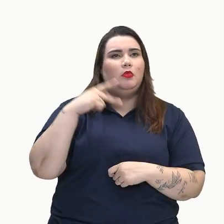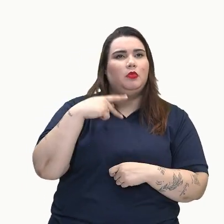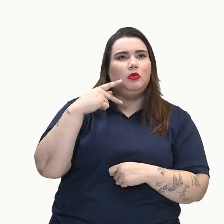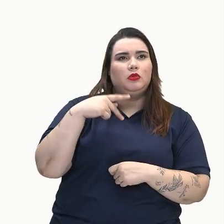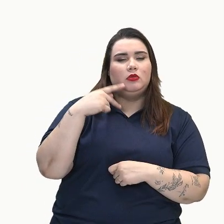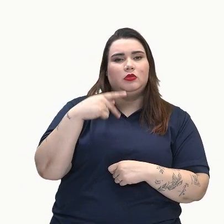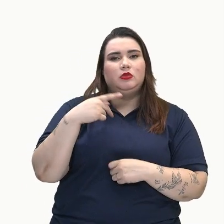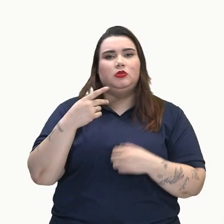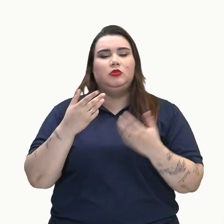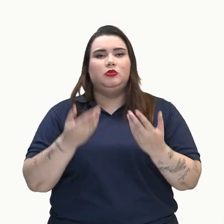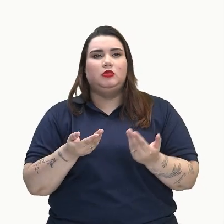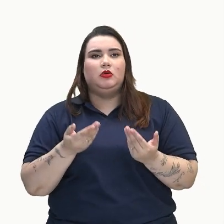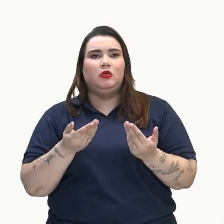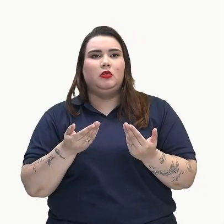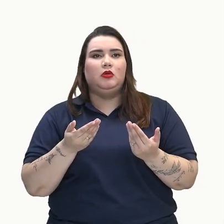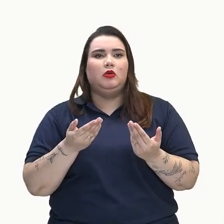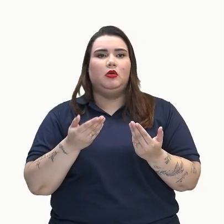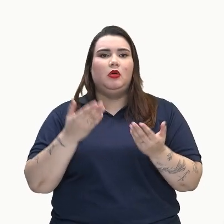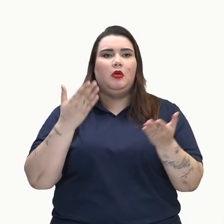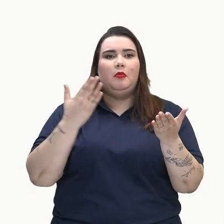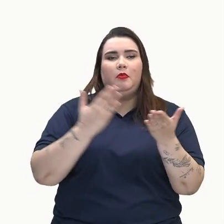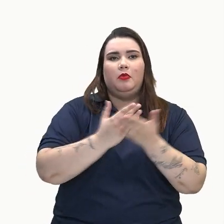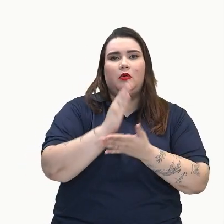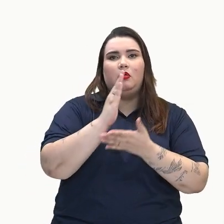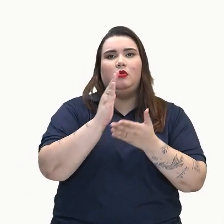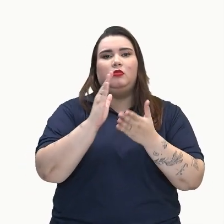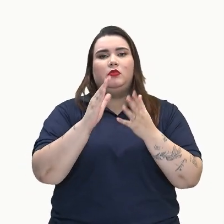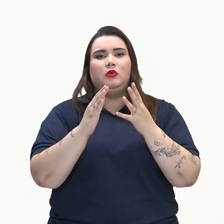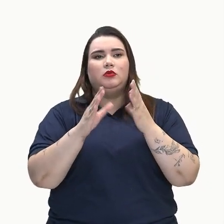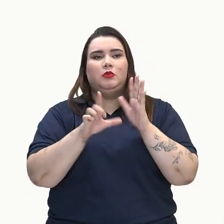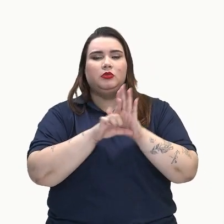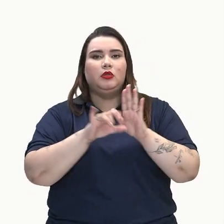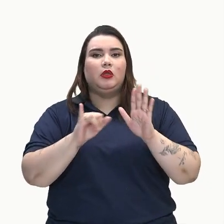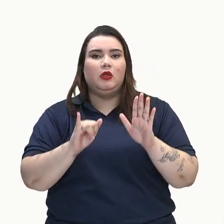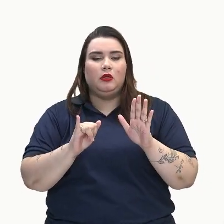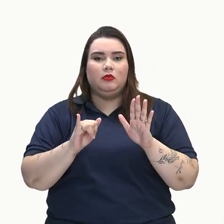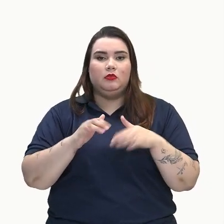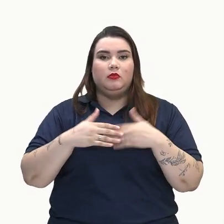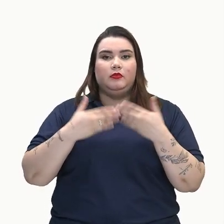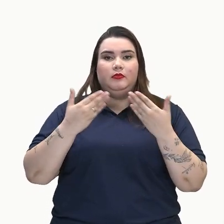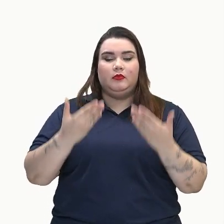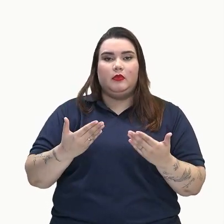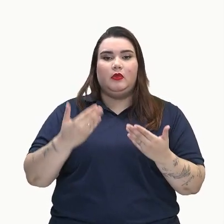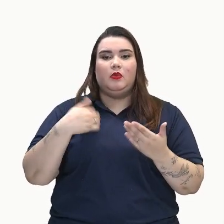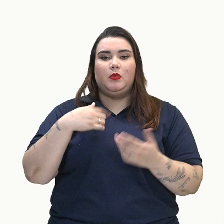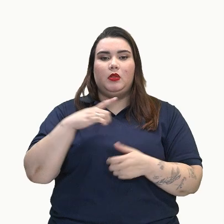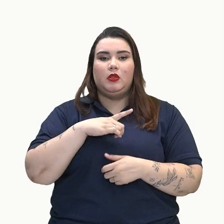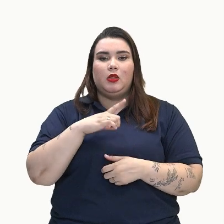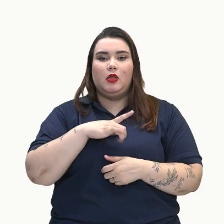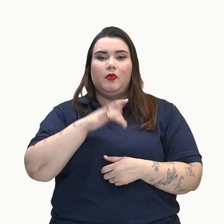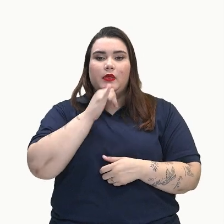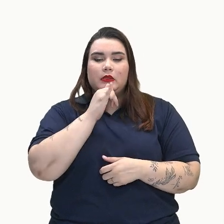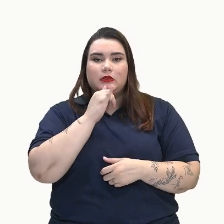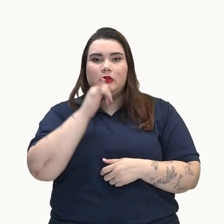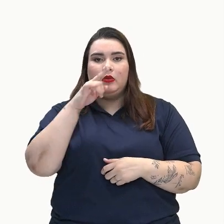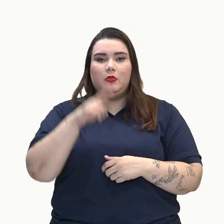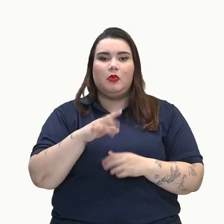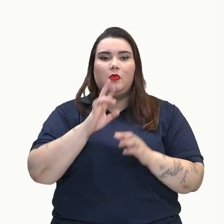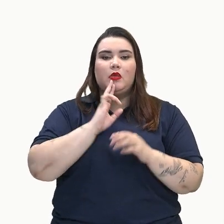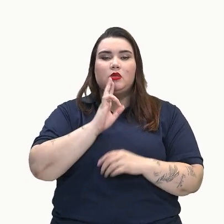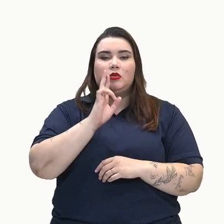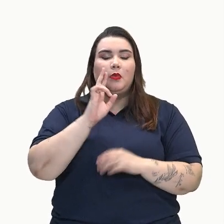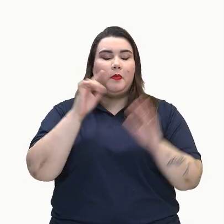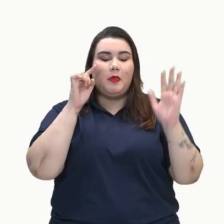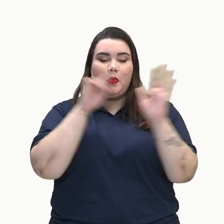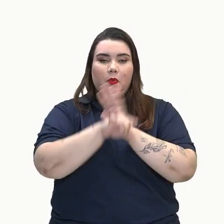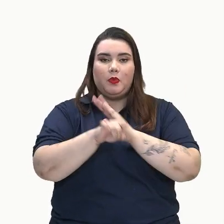política, tal, a aprovação de tal emenda? Veja, aqui eu tenho um exemplo de uma pergunta